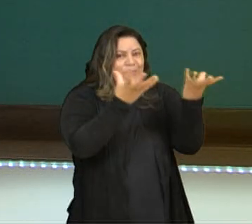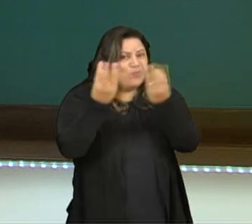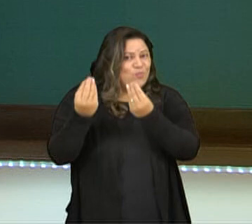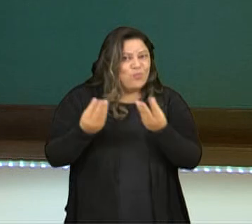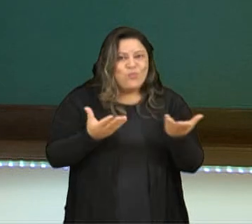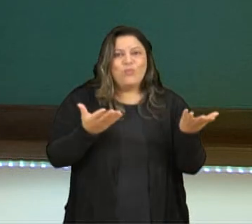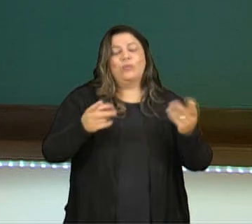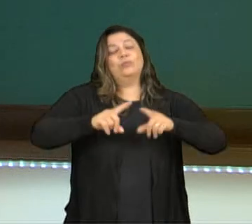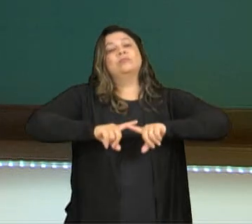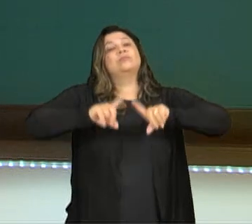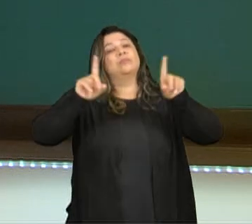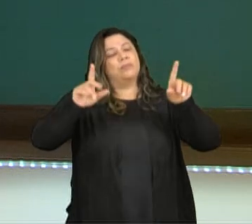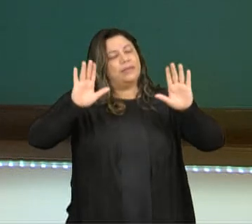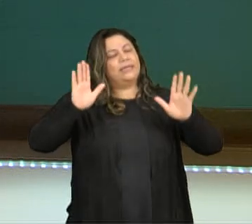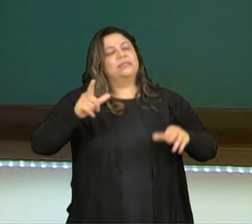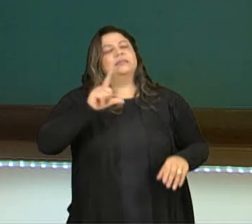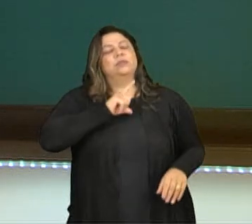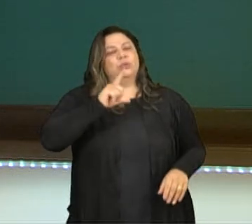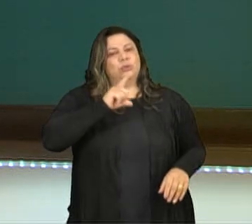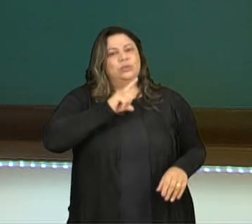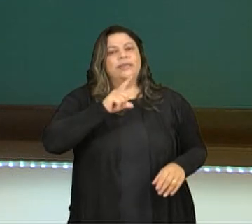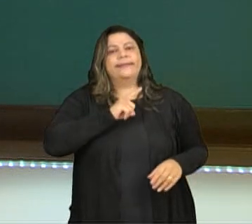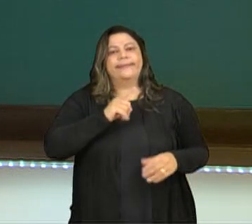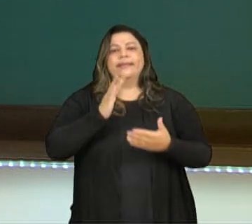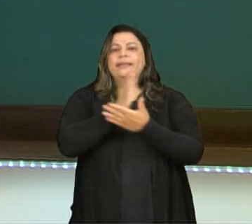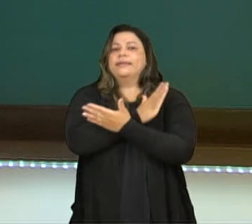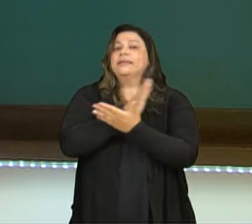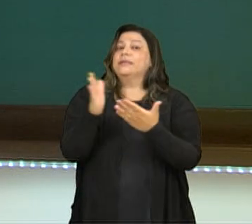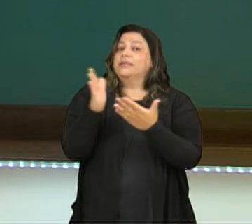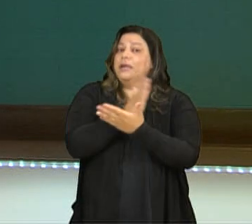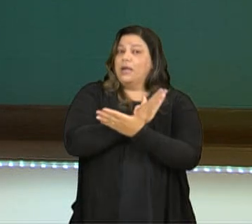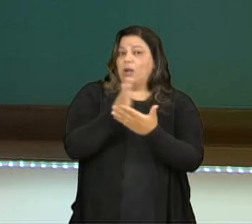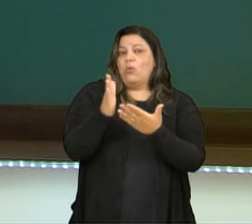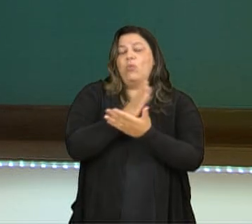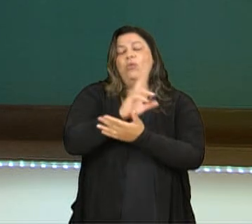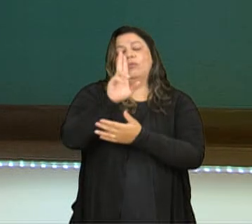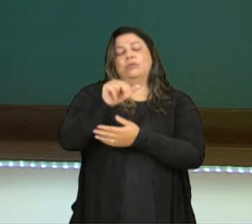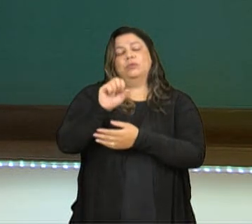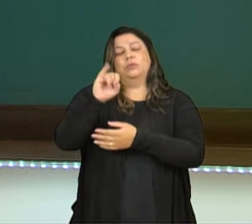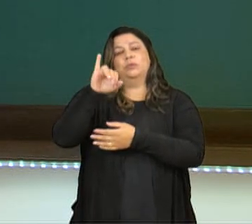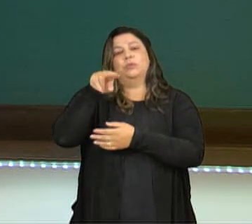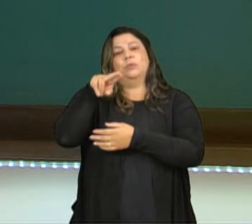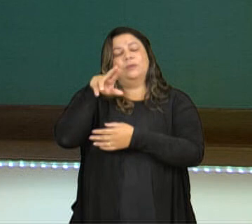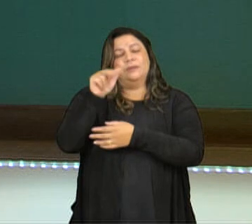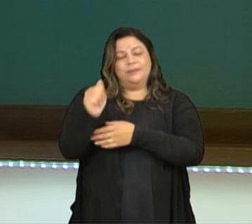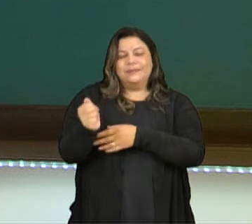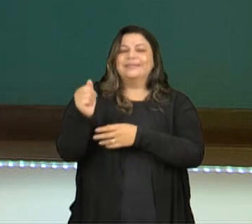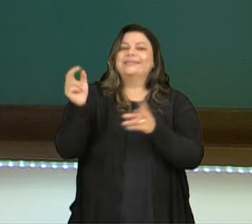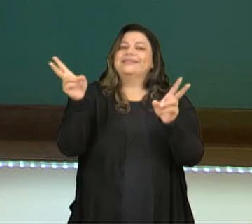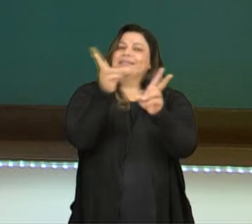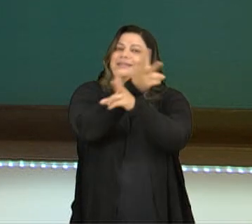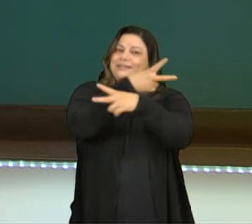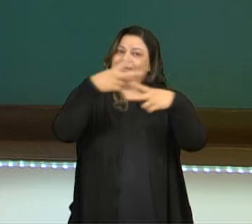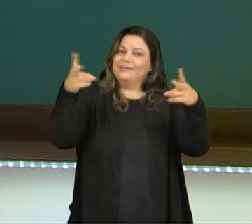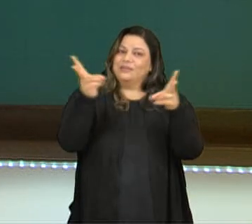território, mas já temos algumas usinas de energia eólica e que produzem